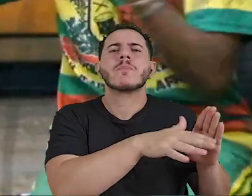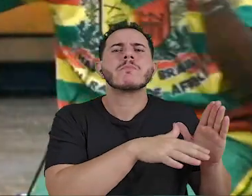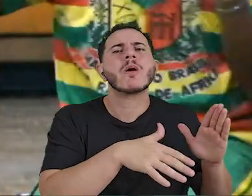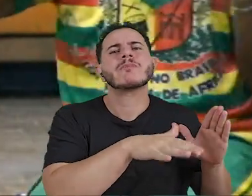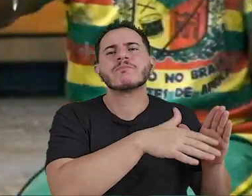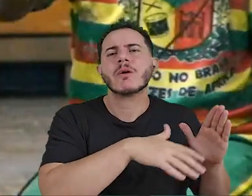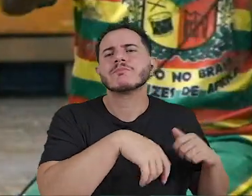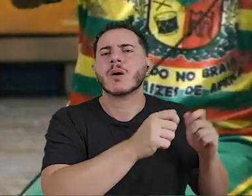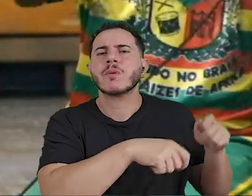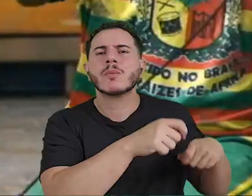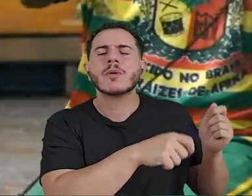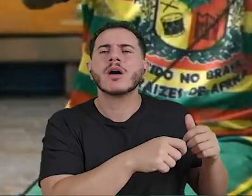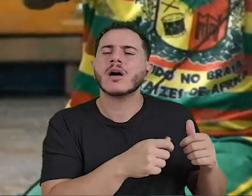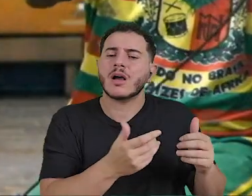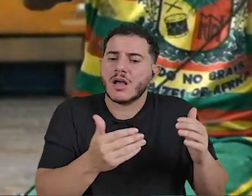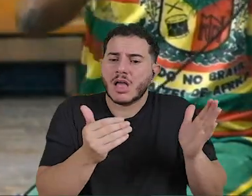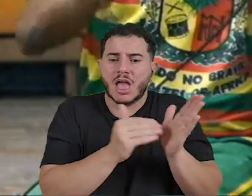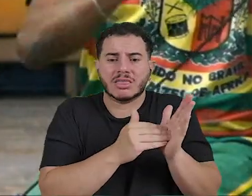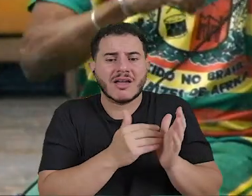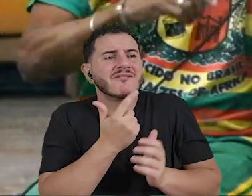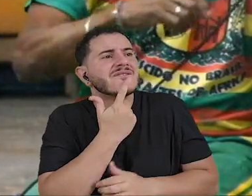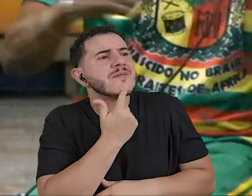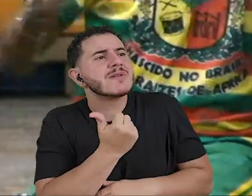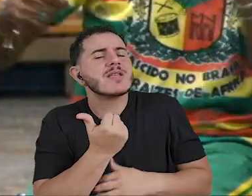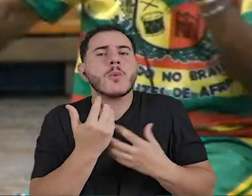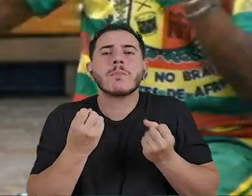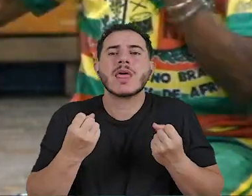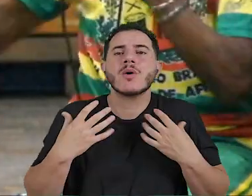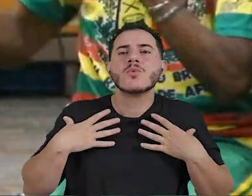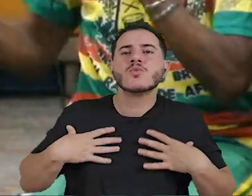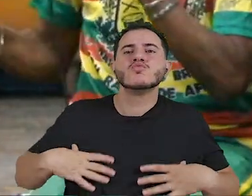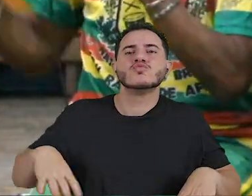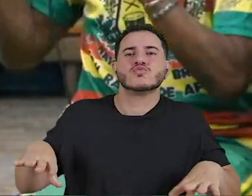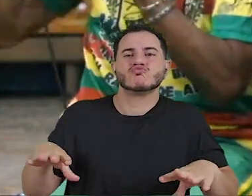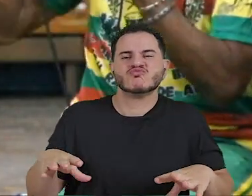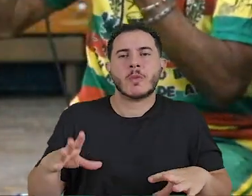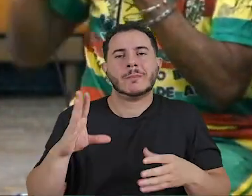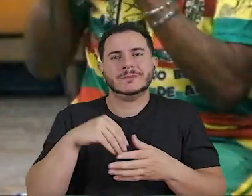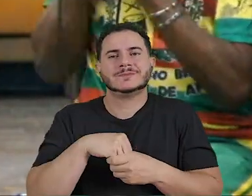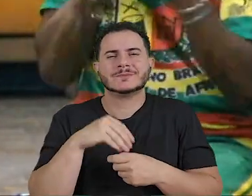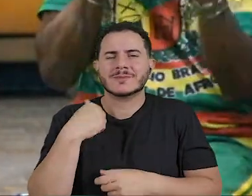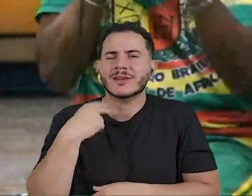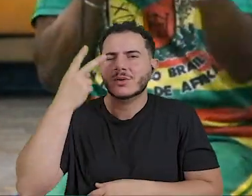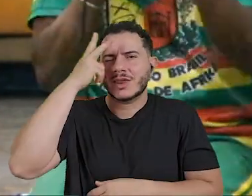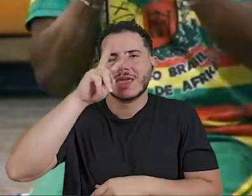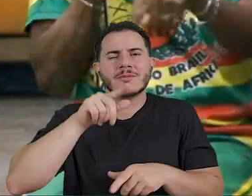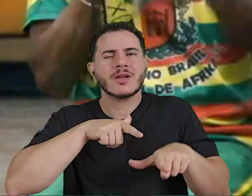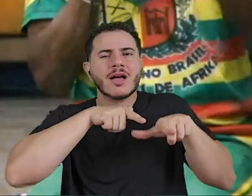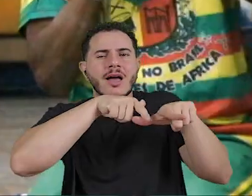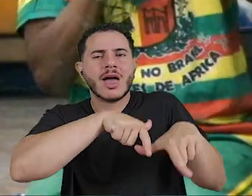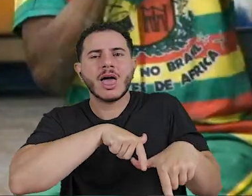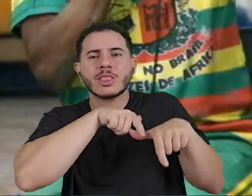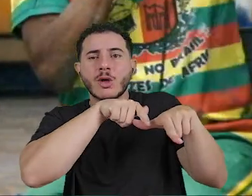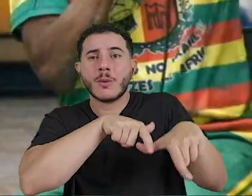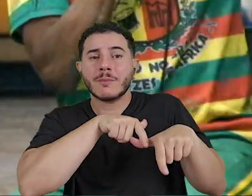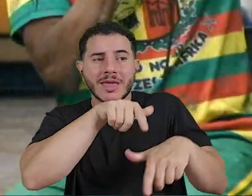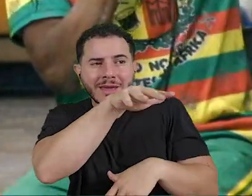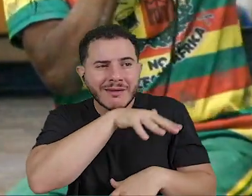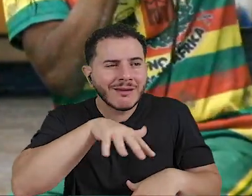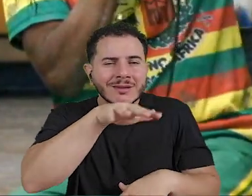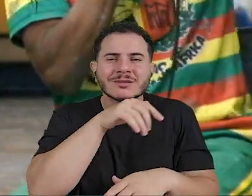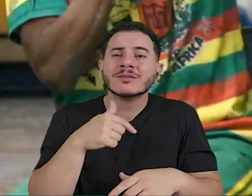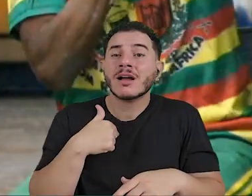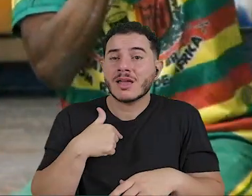lembro, vermelho e branco. E ela estava tocando aqui naquela, antigamente, até no candomblé, havia esse registro que eu ficava no quarto